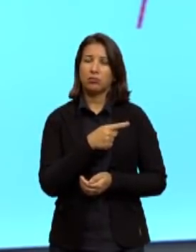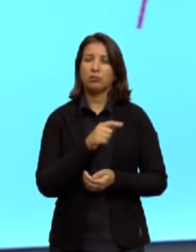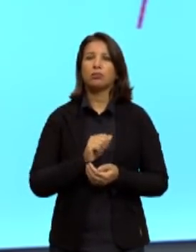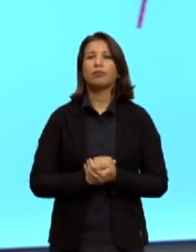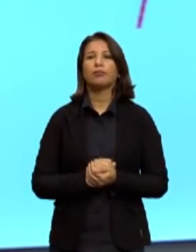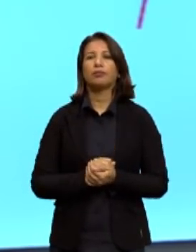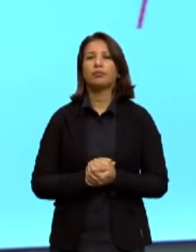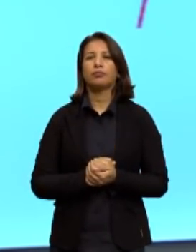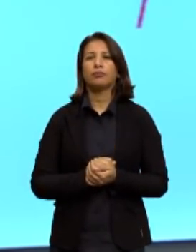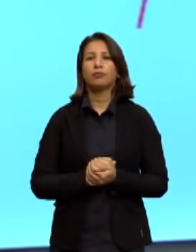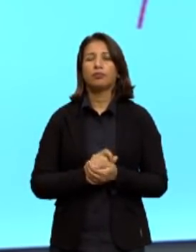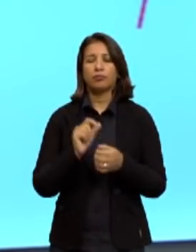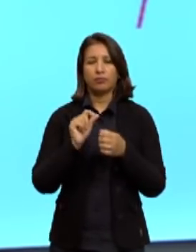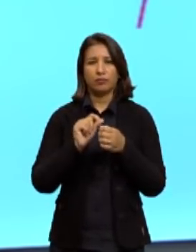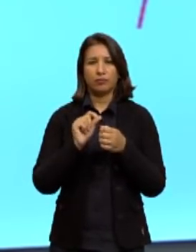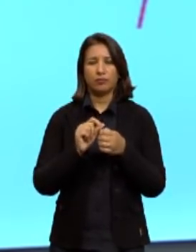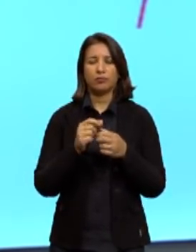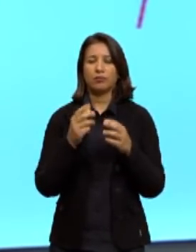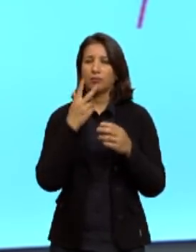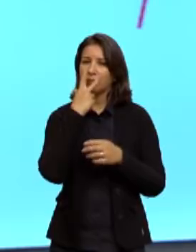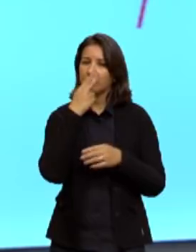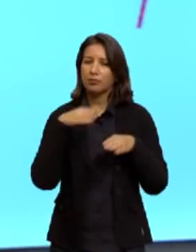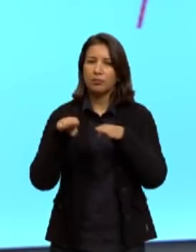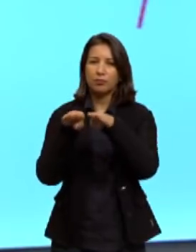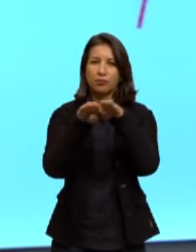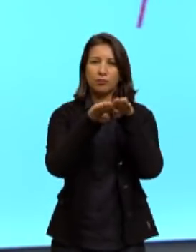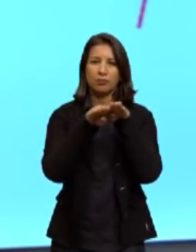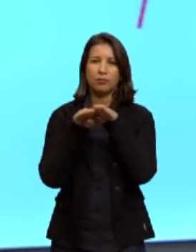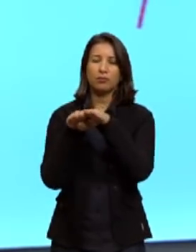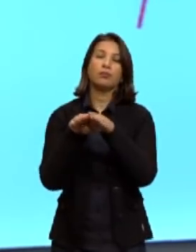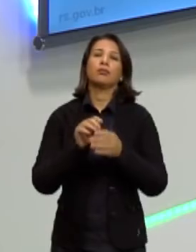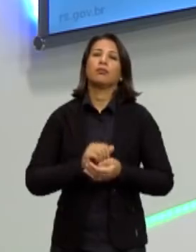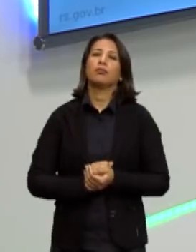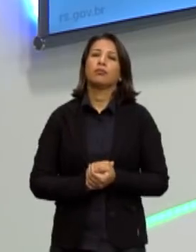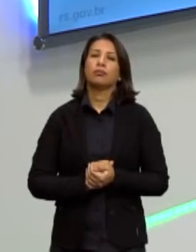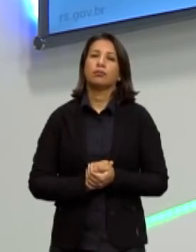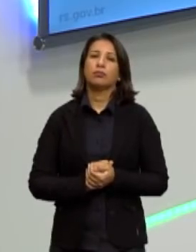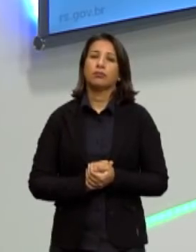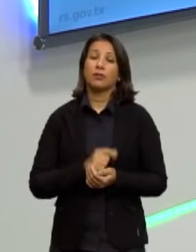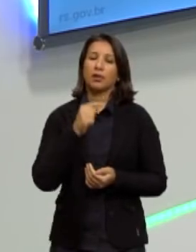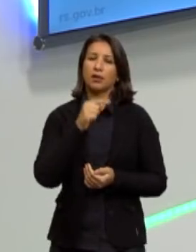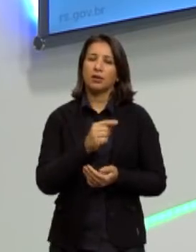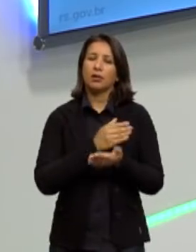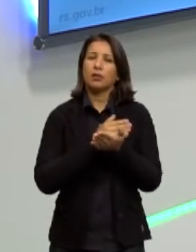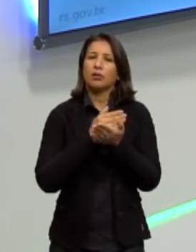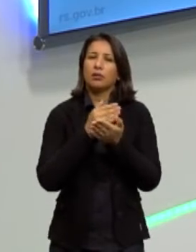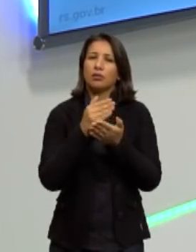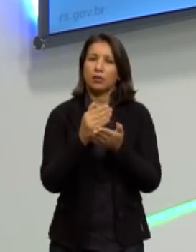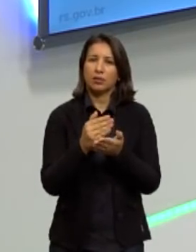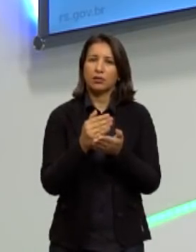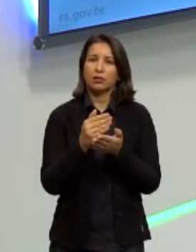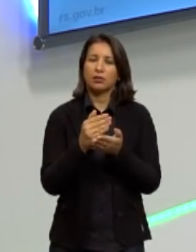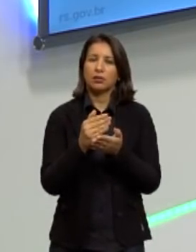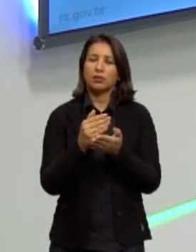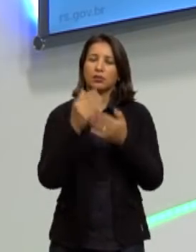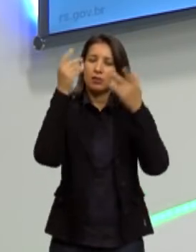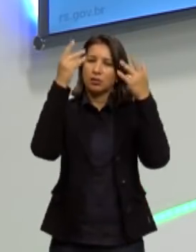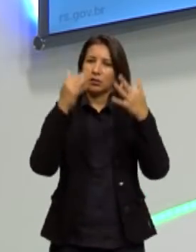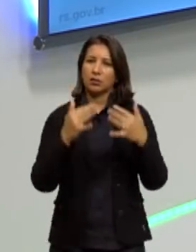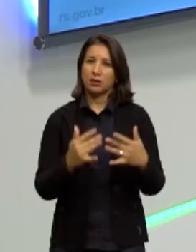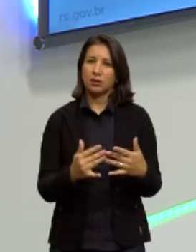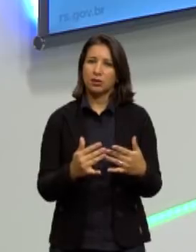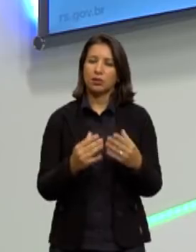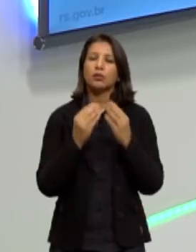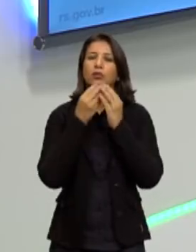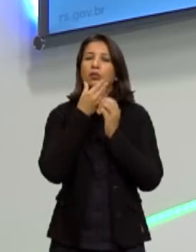segmentos que estão formando são proporcionais certo então esse é o enunciado do teorema de tales por